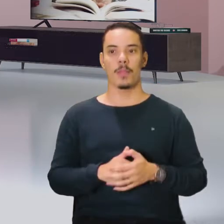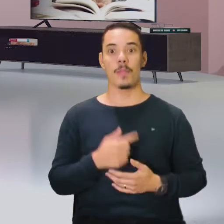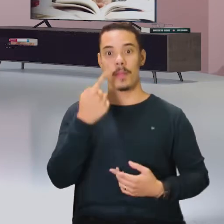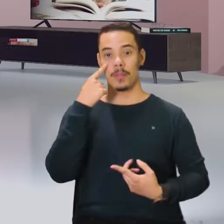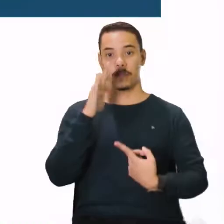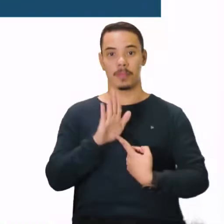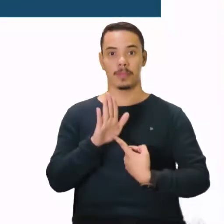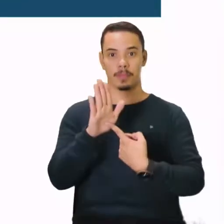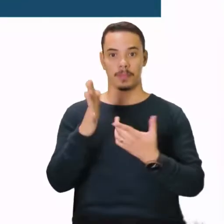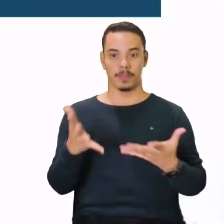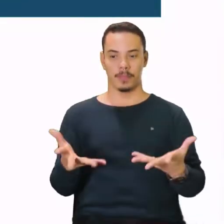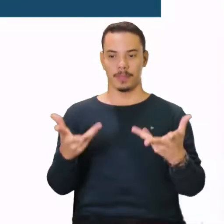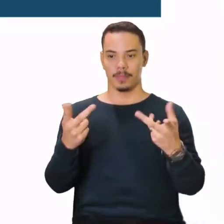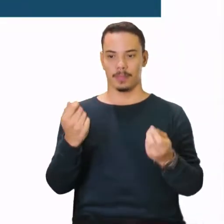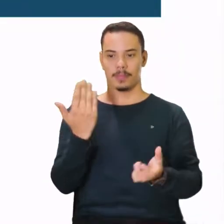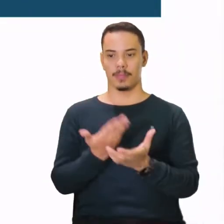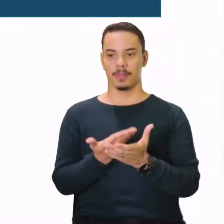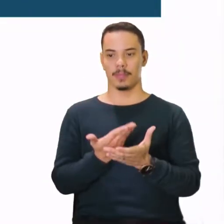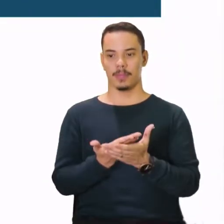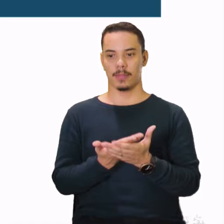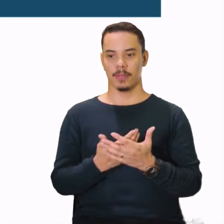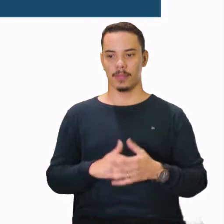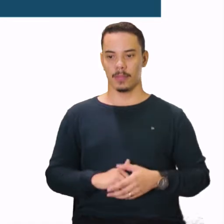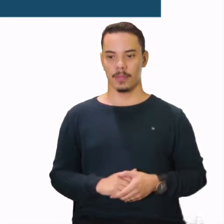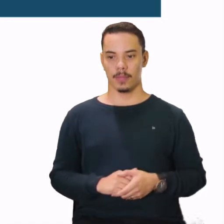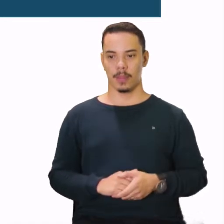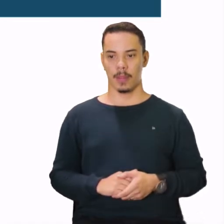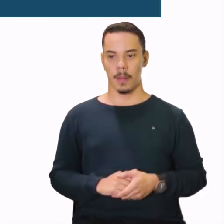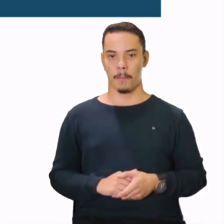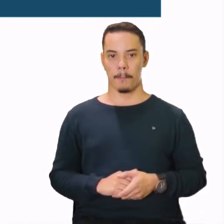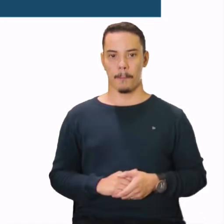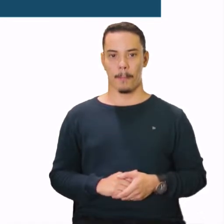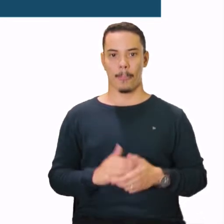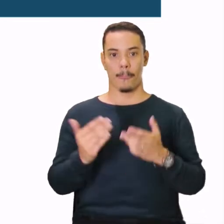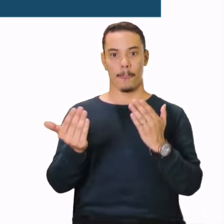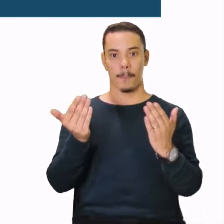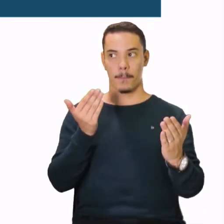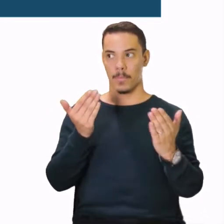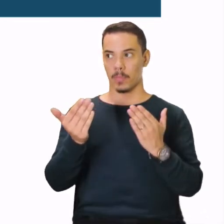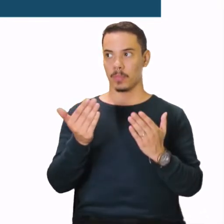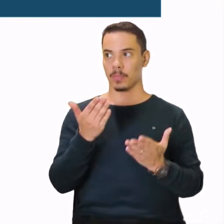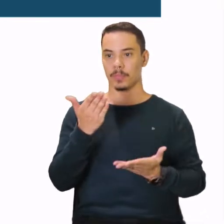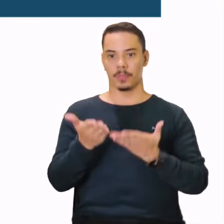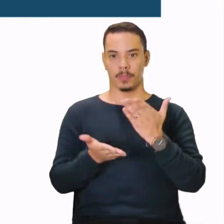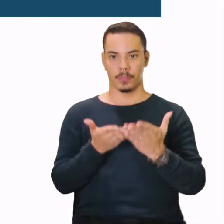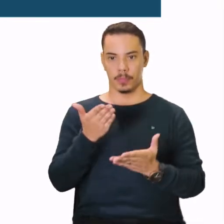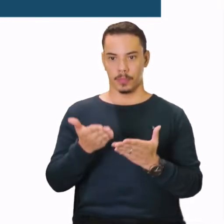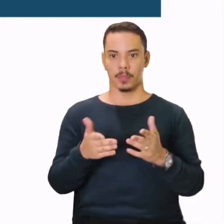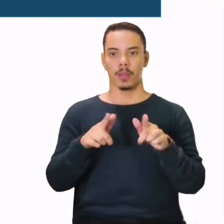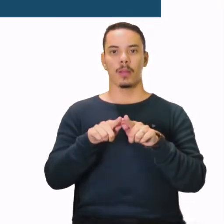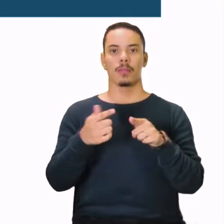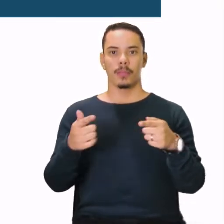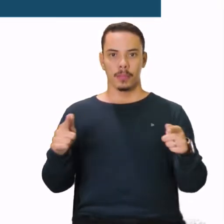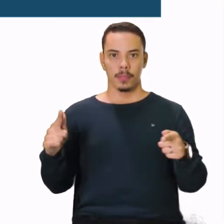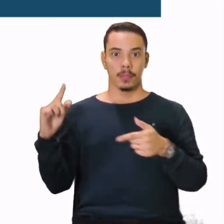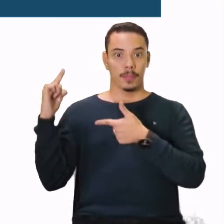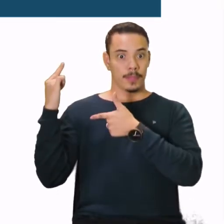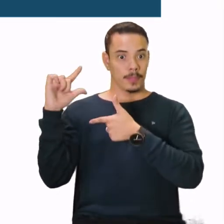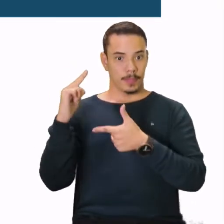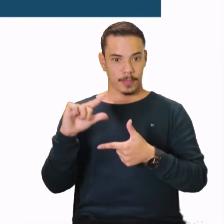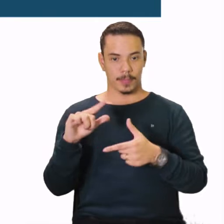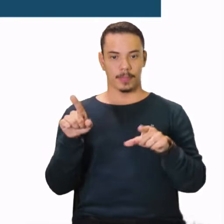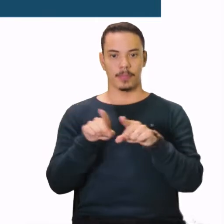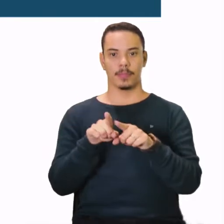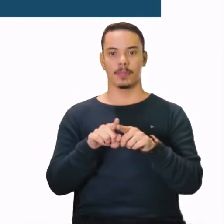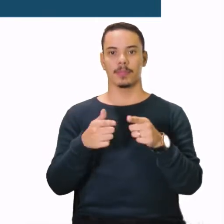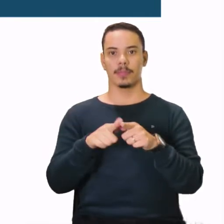você a habilidade desta aula. Comparar o tratamento dado pela gramática tradicional e